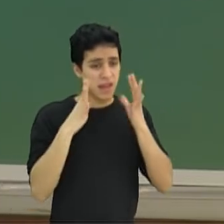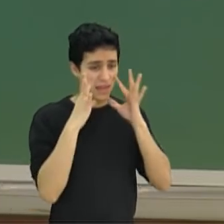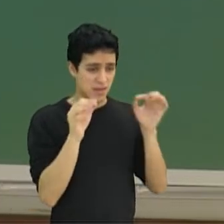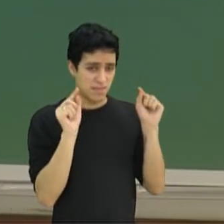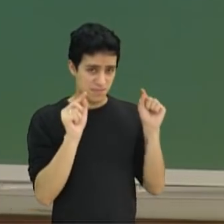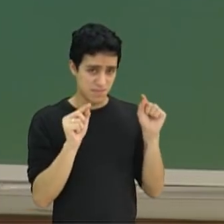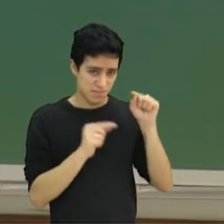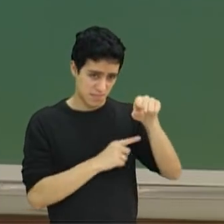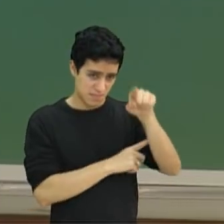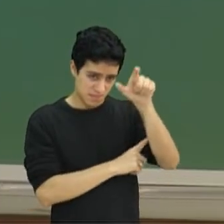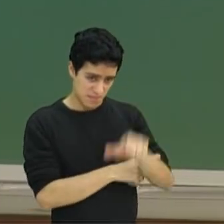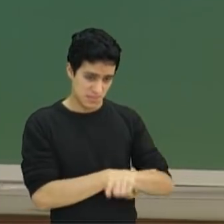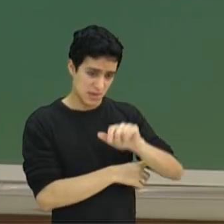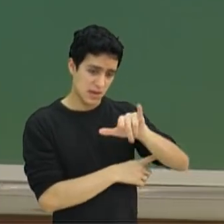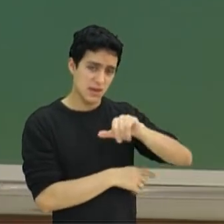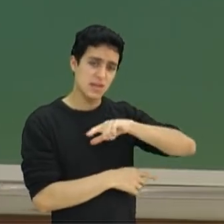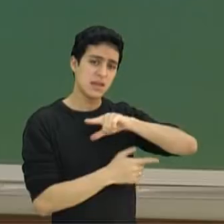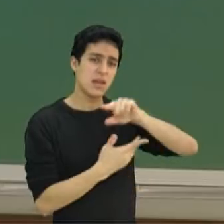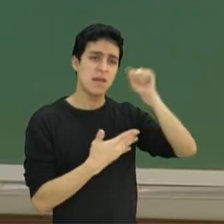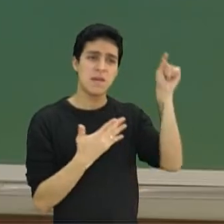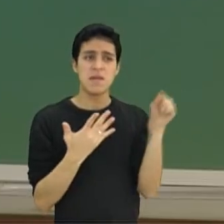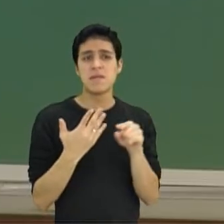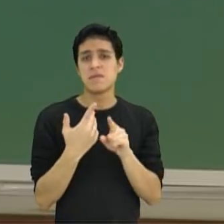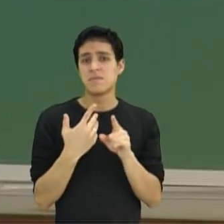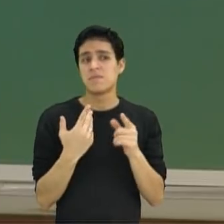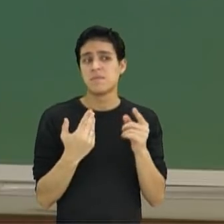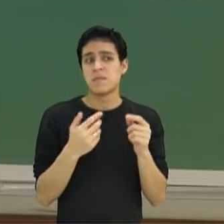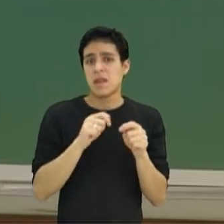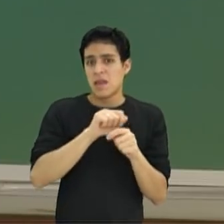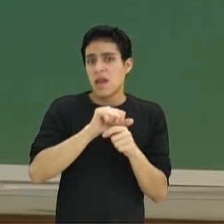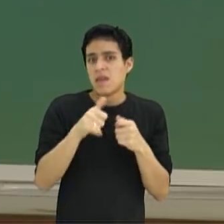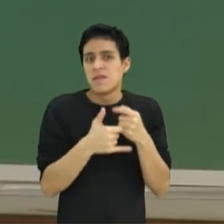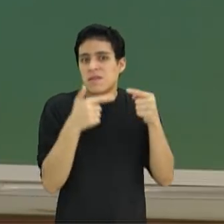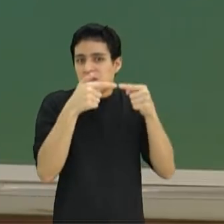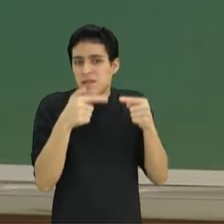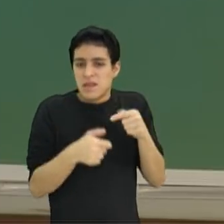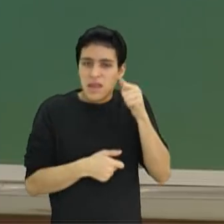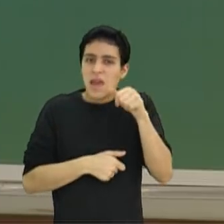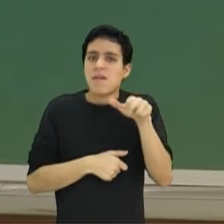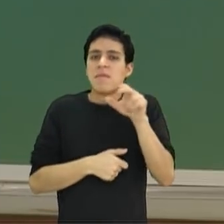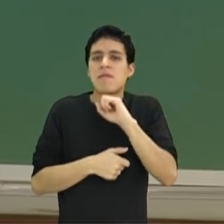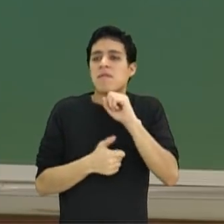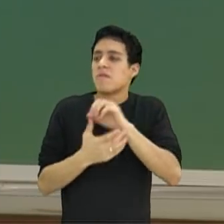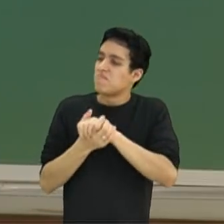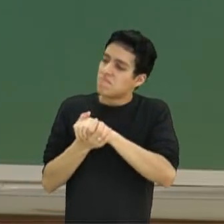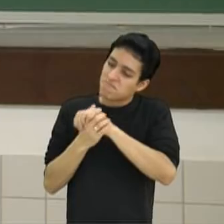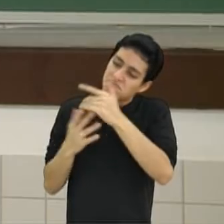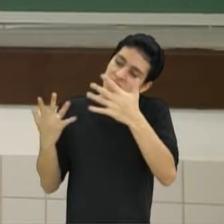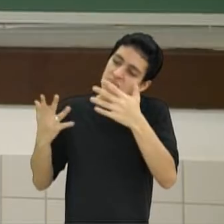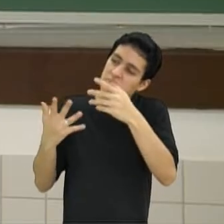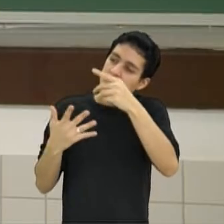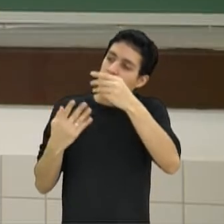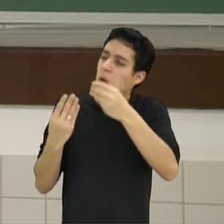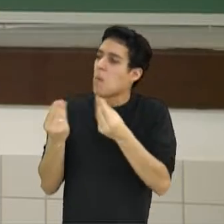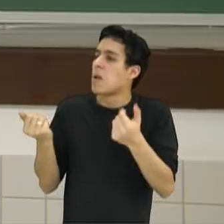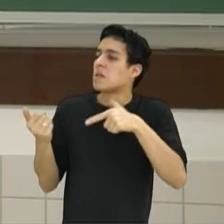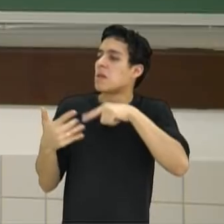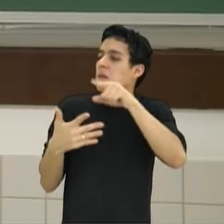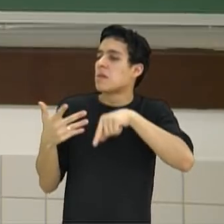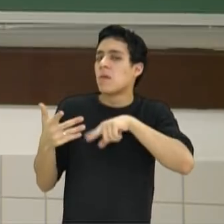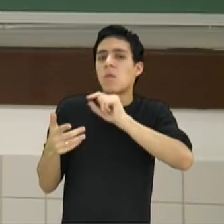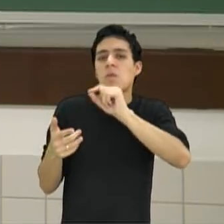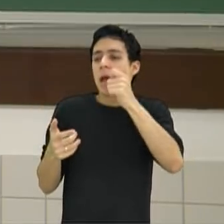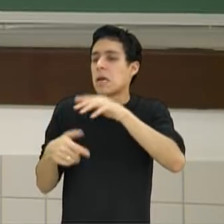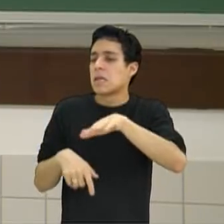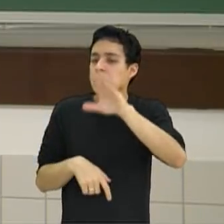Alice tem algumas qualidades aí, e a irmã mais velha elogia as qualidades da Alice, que é o fato dela ser